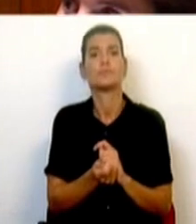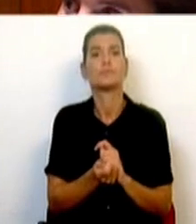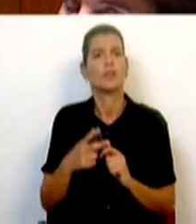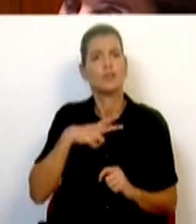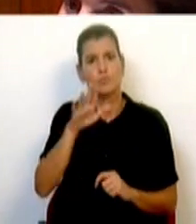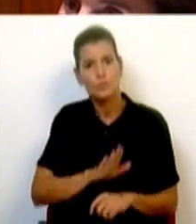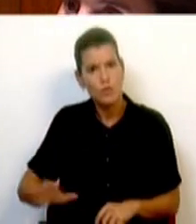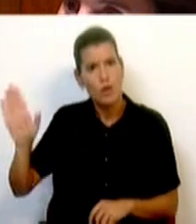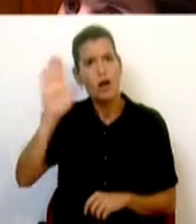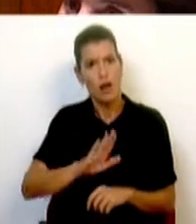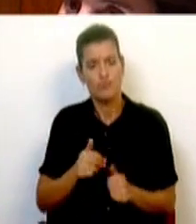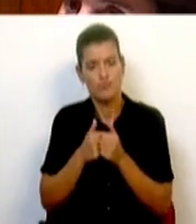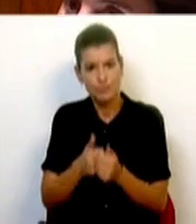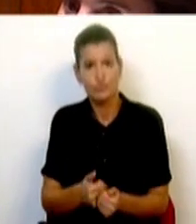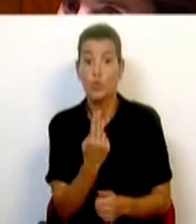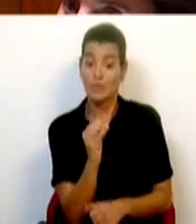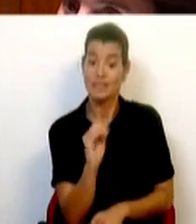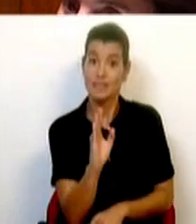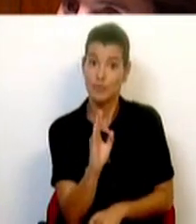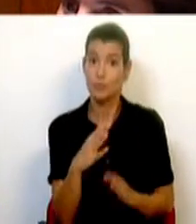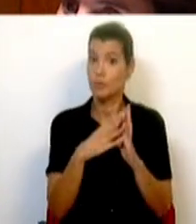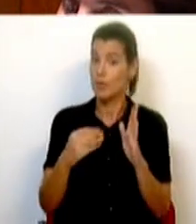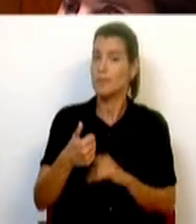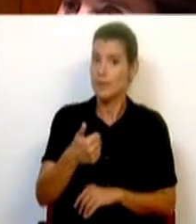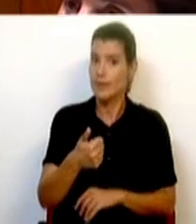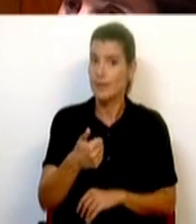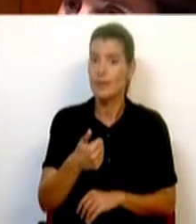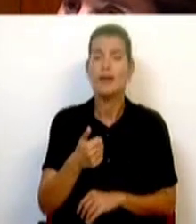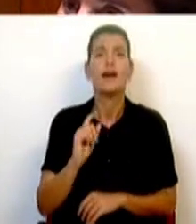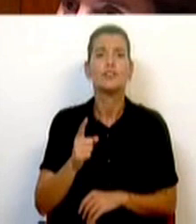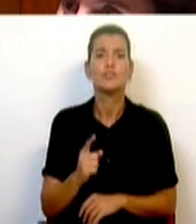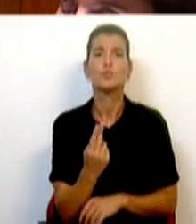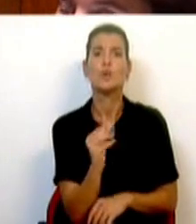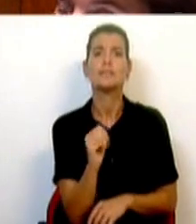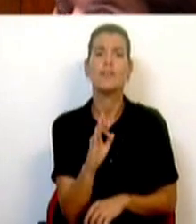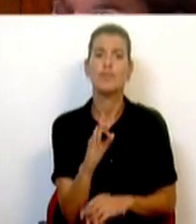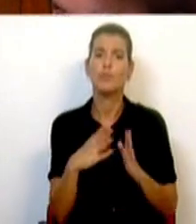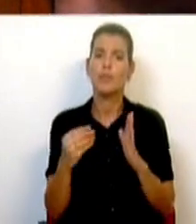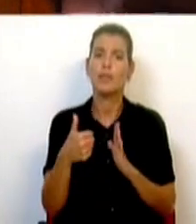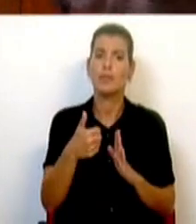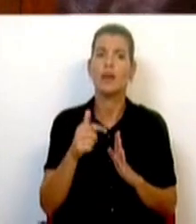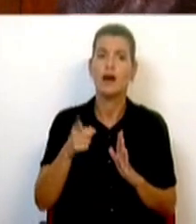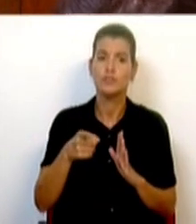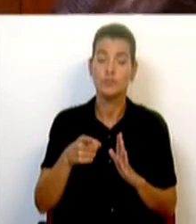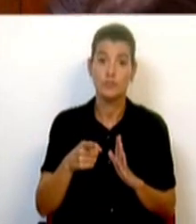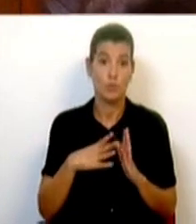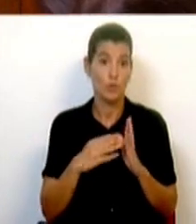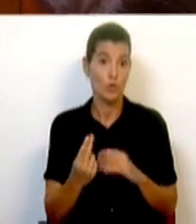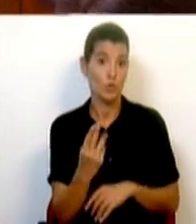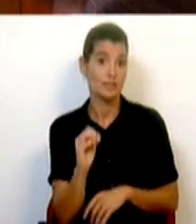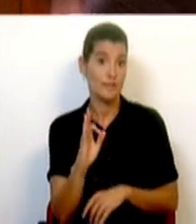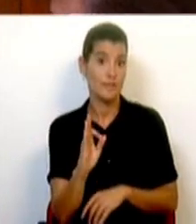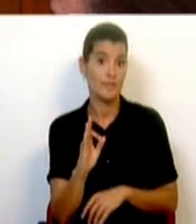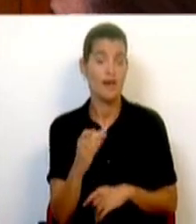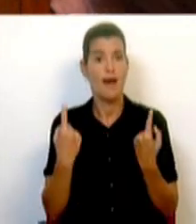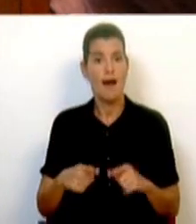o país das USFs modelo B, o que é que são as USF modelo B? São um modelo do USF, onde